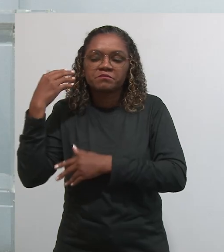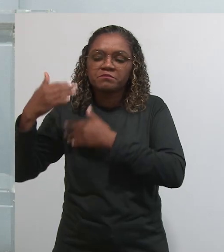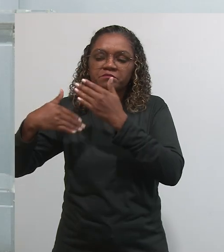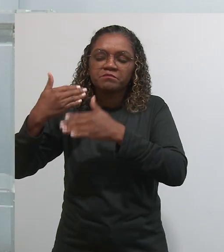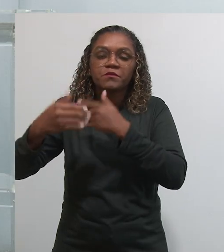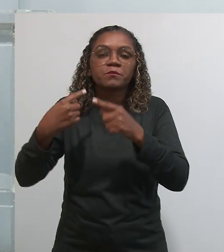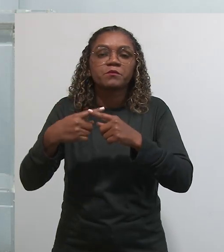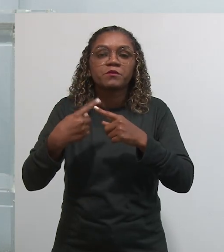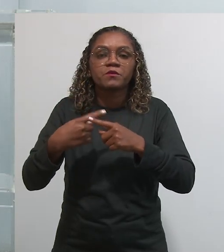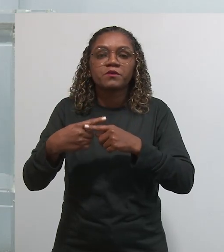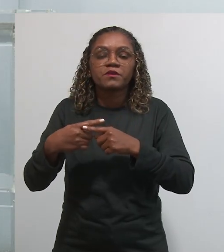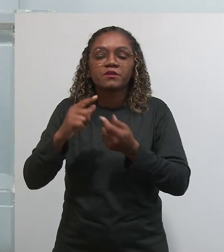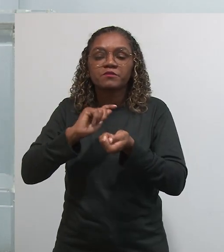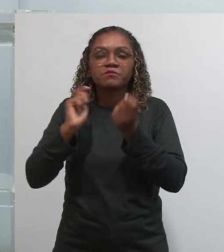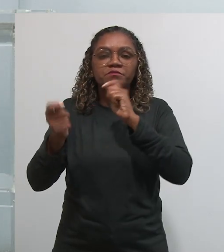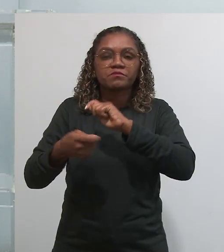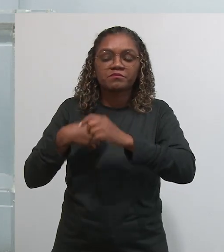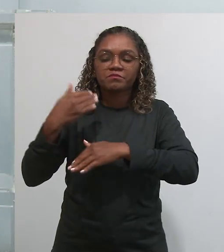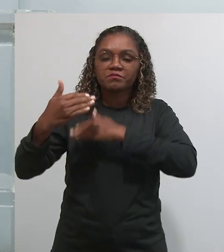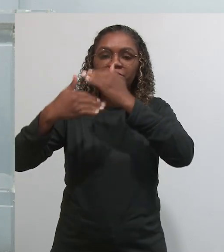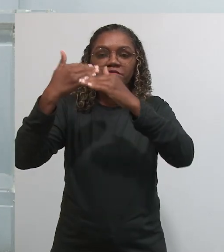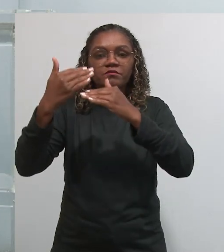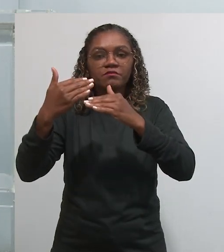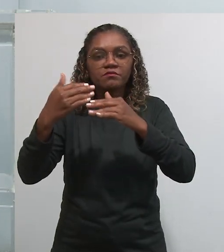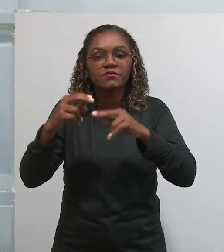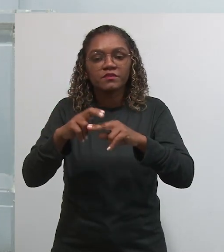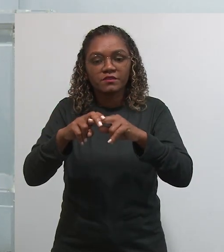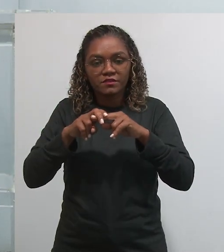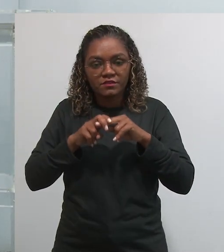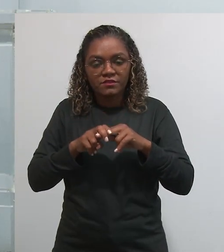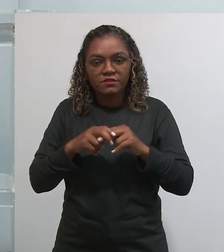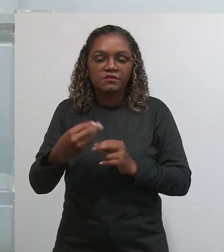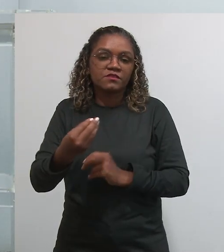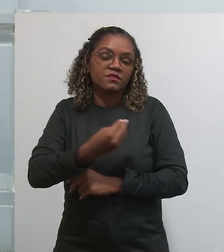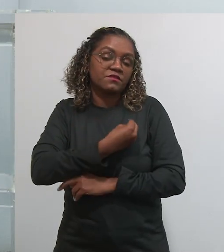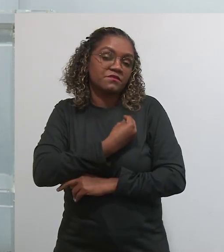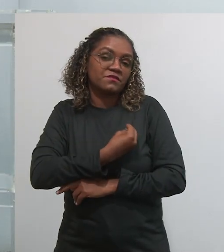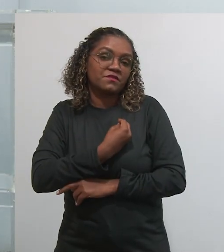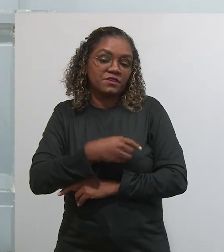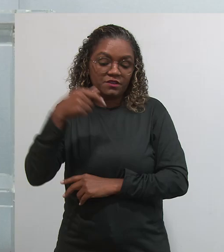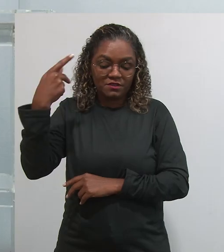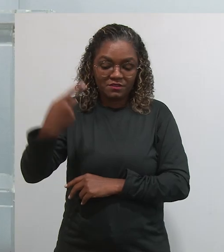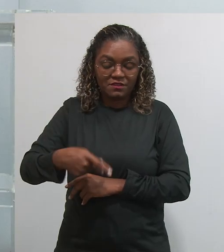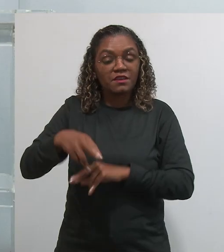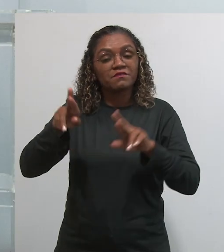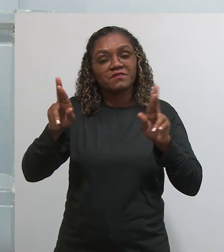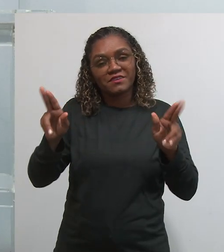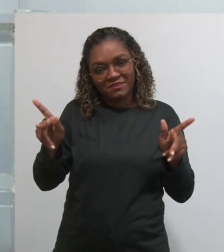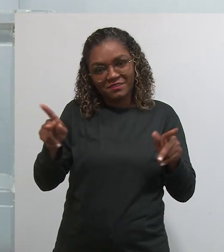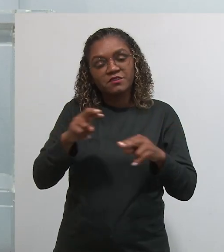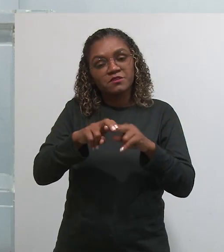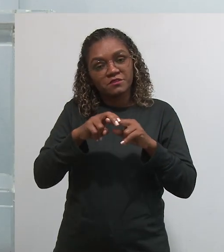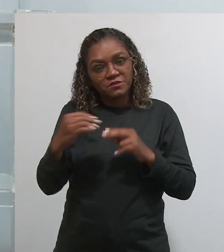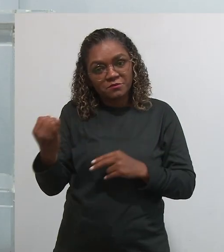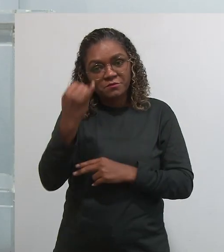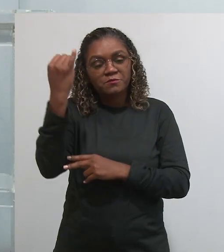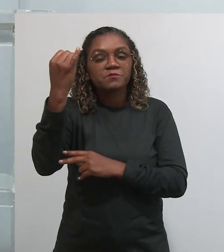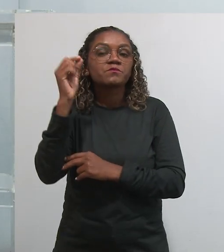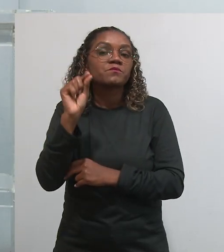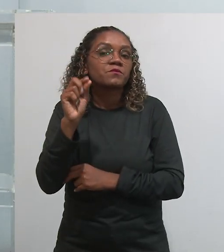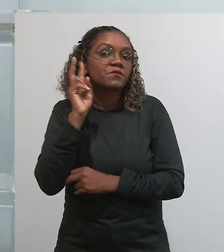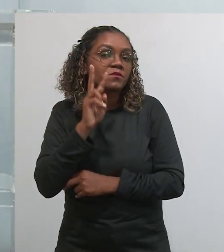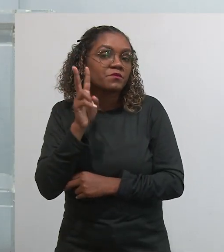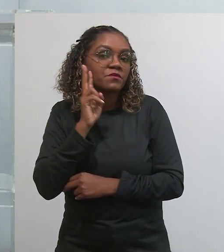adaptarmos, né? Então, essa vida que nós levamos aqui na região norte é uma vida diferenciada. E isso é importante que você